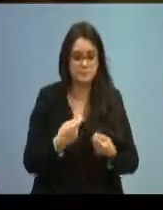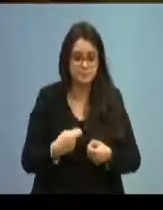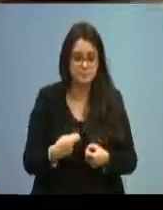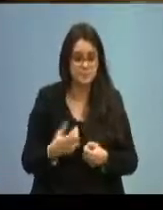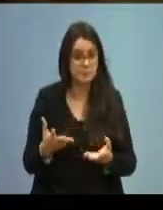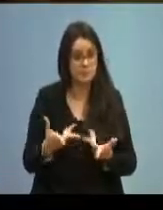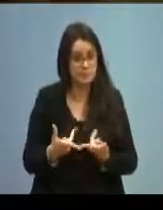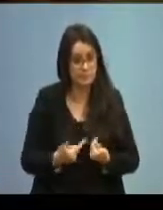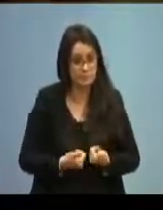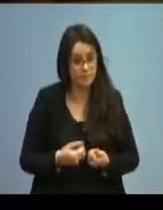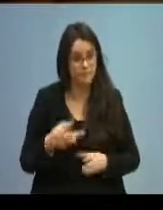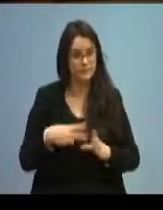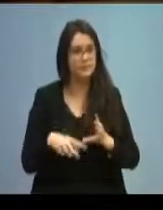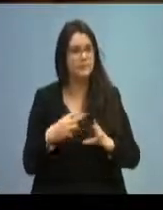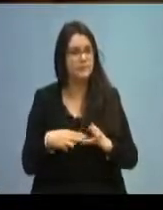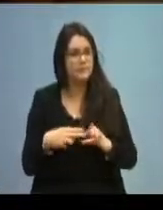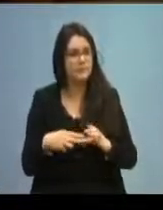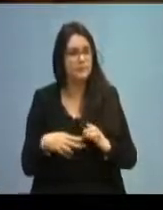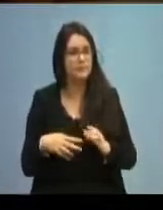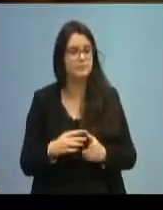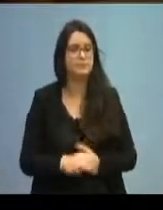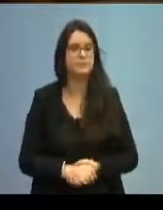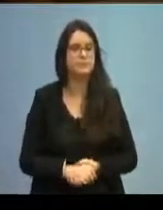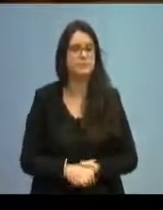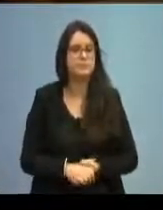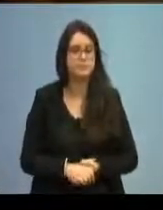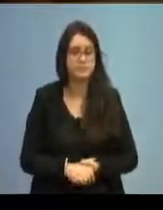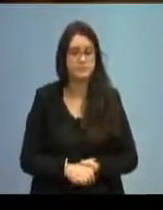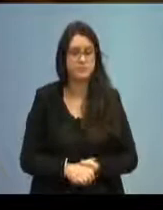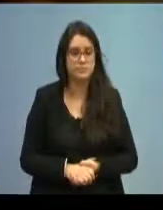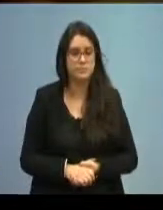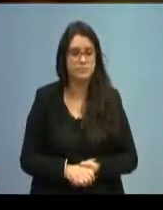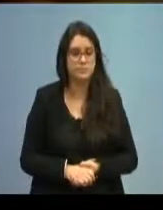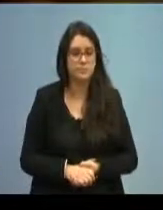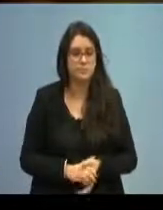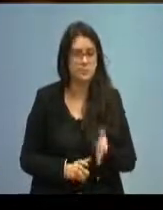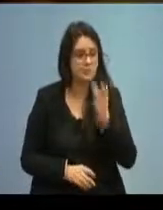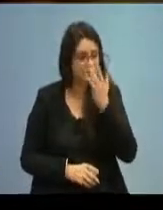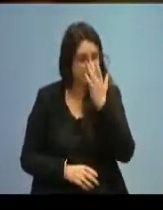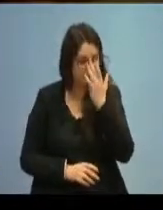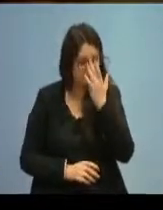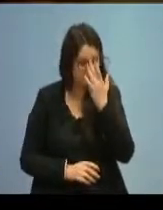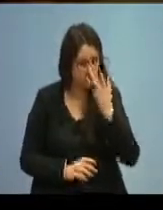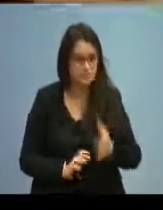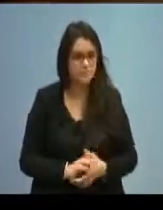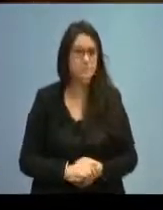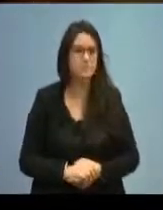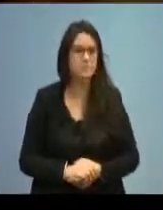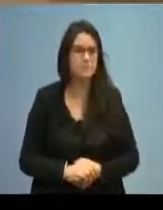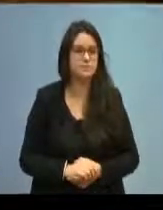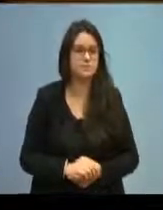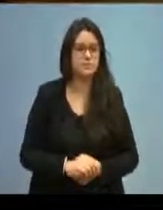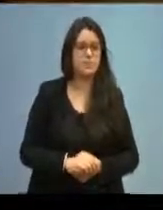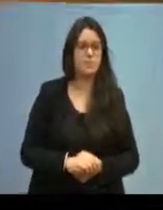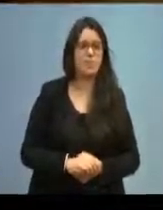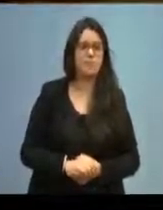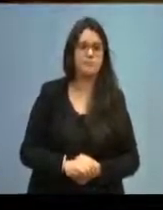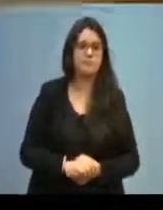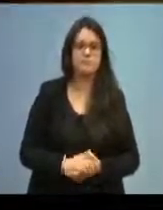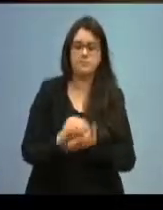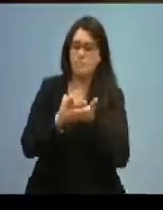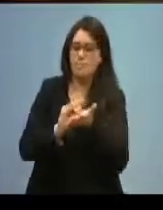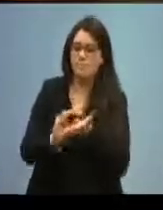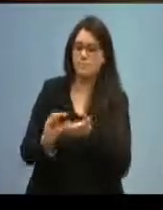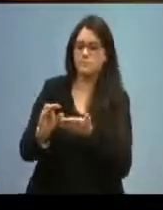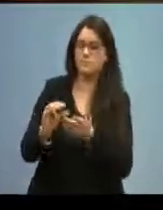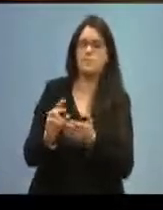não é impossível se debruçar sobre alternativas assim. Inclusive, com organismos de financiamento